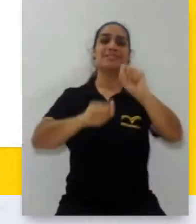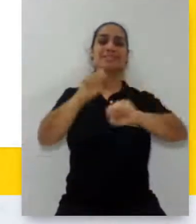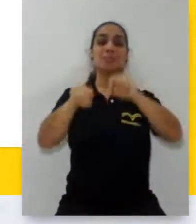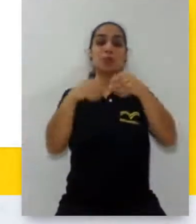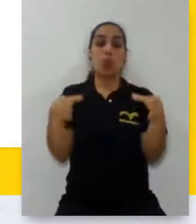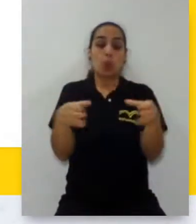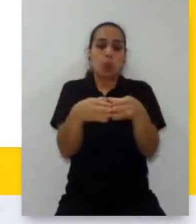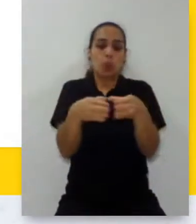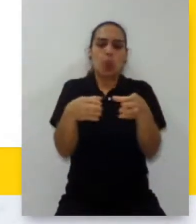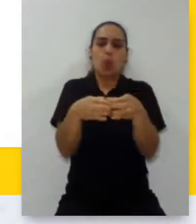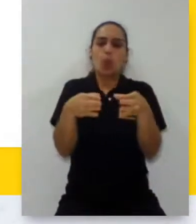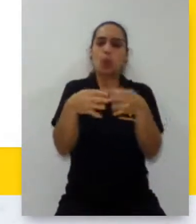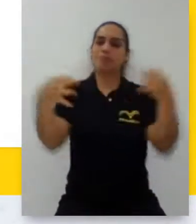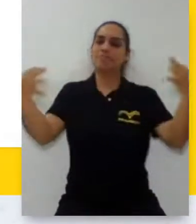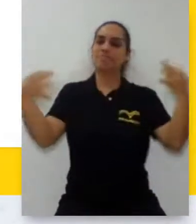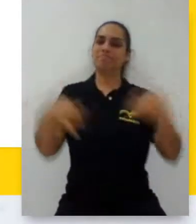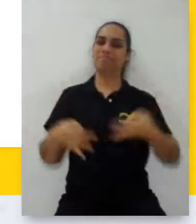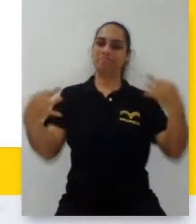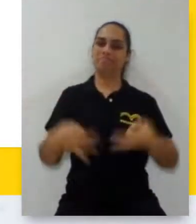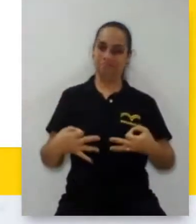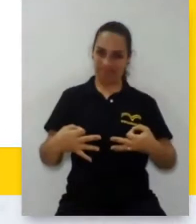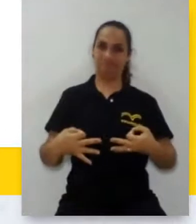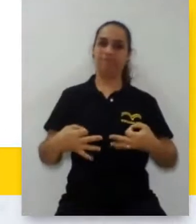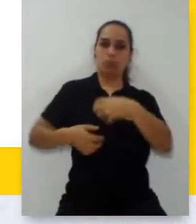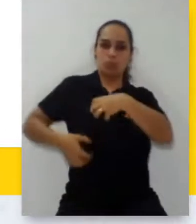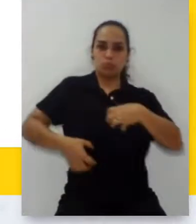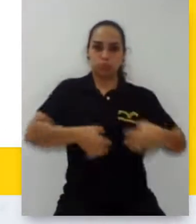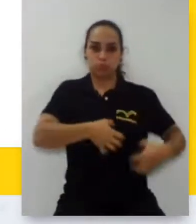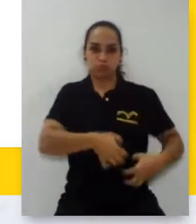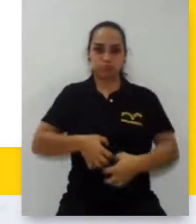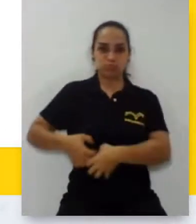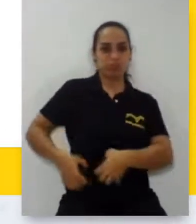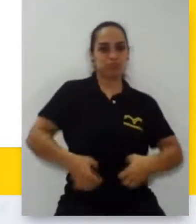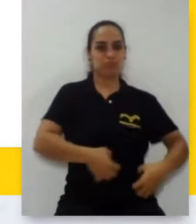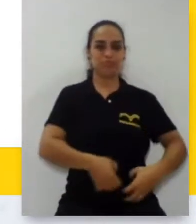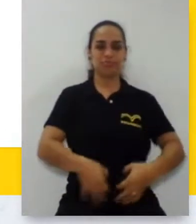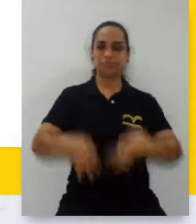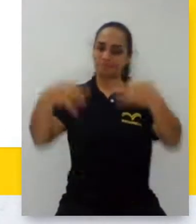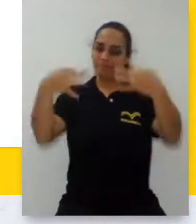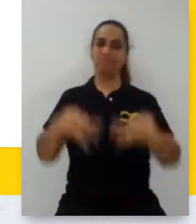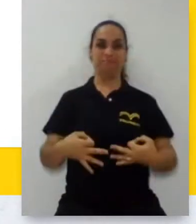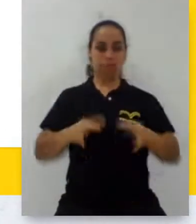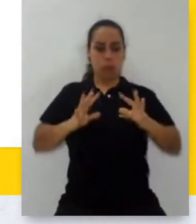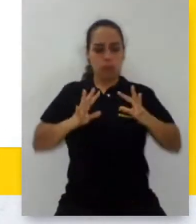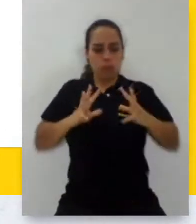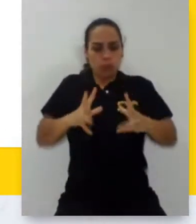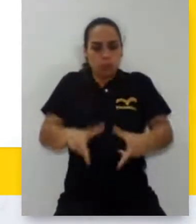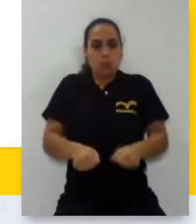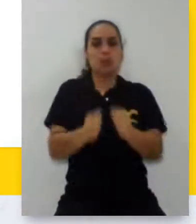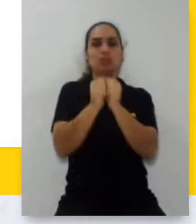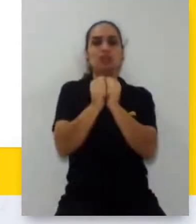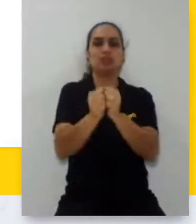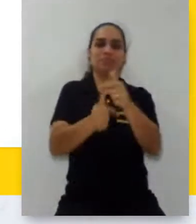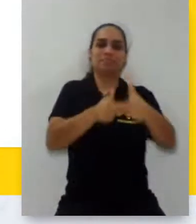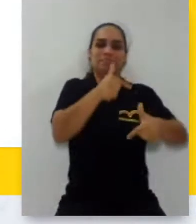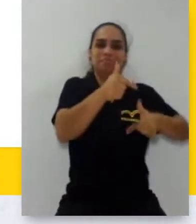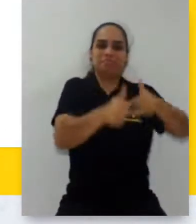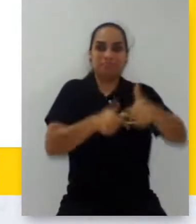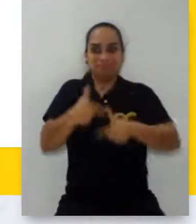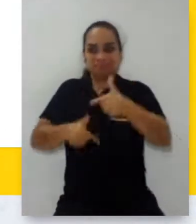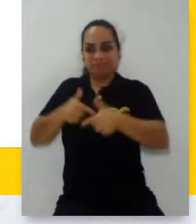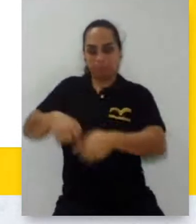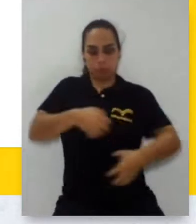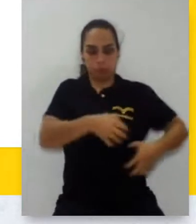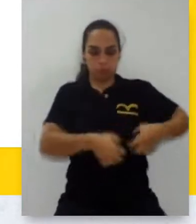falar nessa noite, nessa live, dessa forma, pensando no organismo como um todo. Tá legal? Vamos seguir em frente,